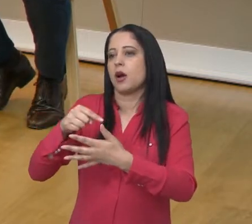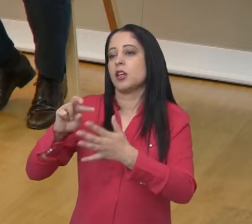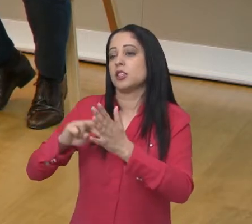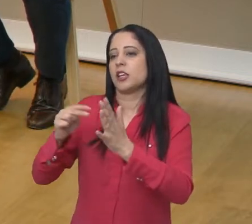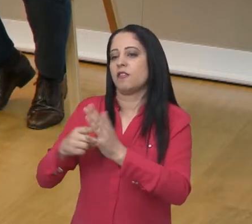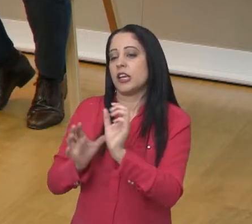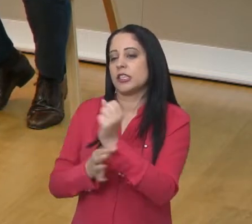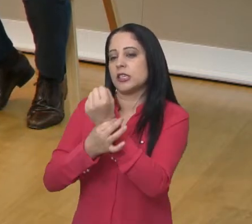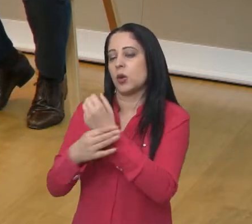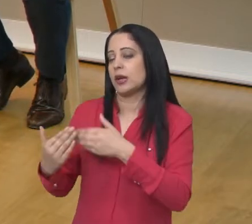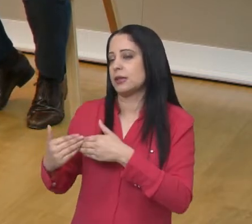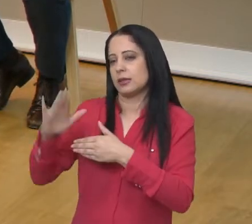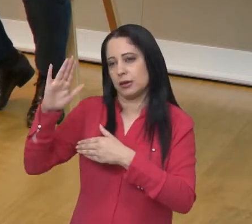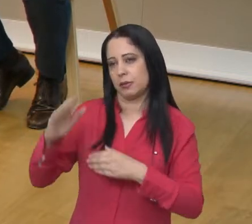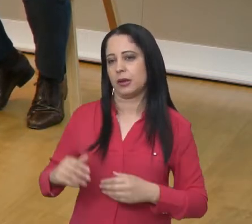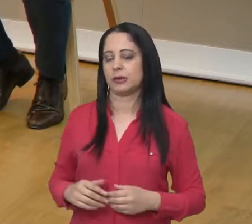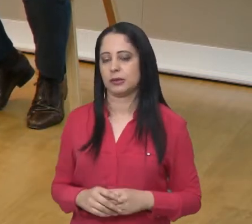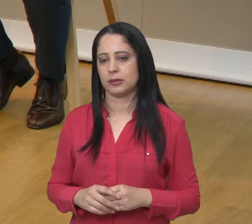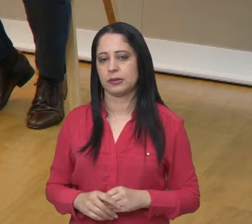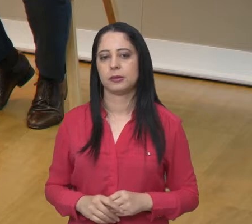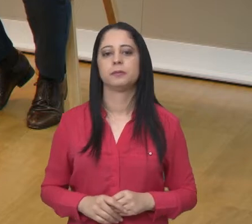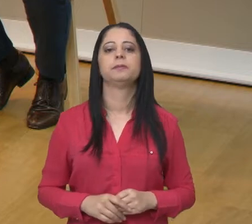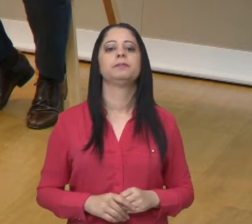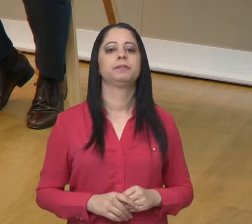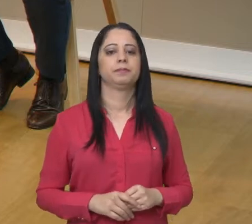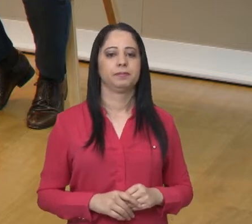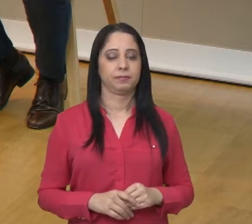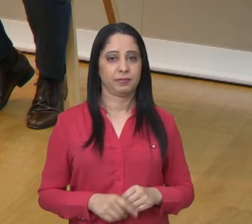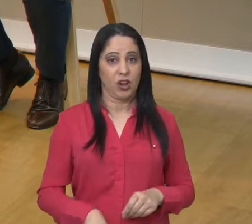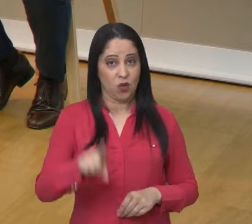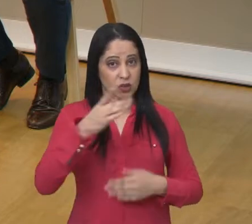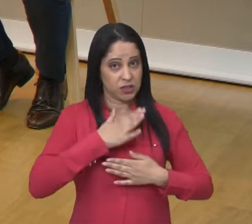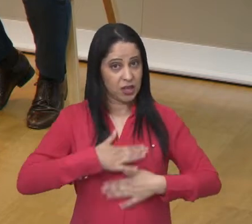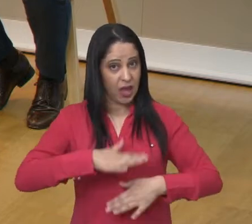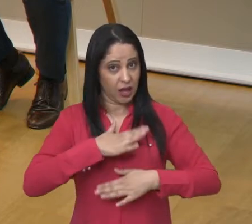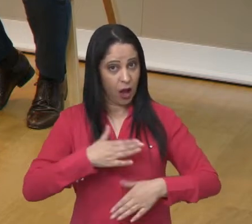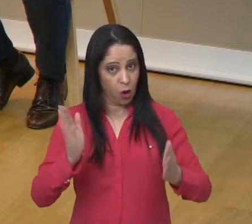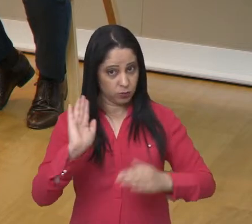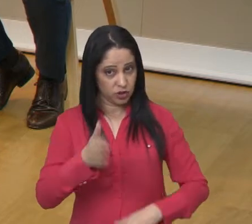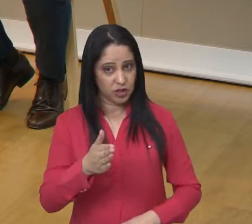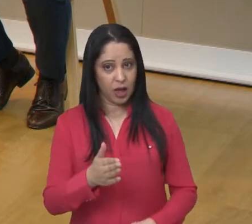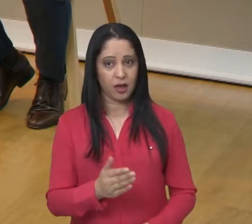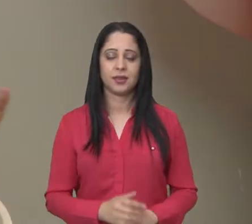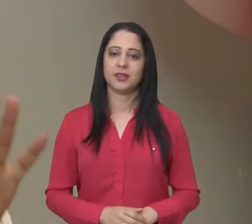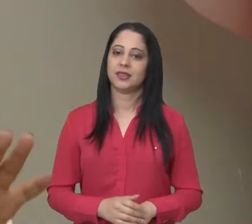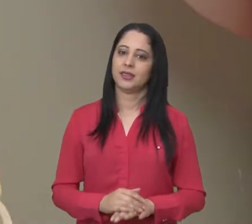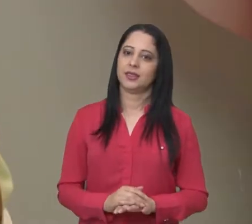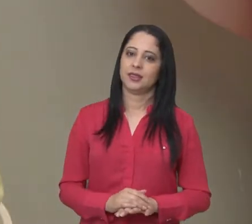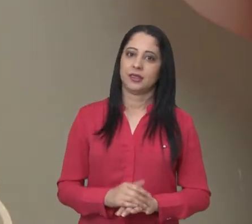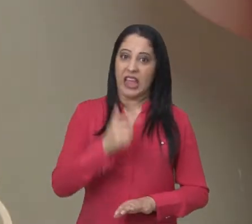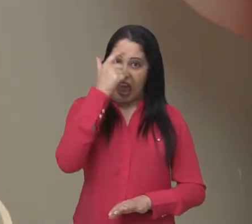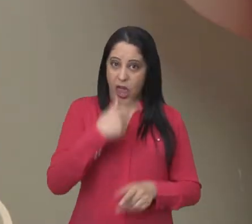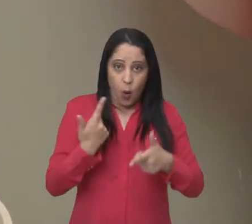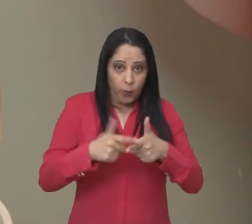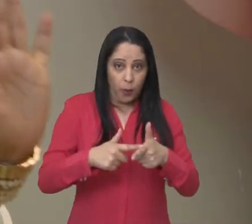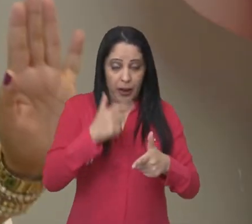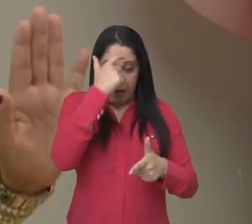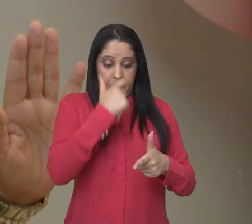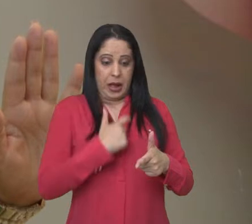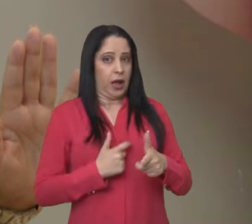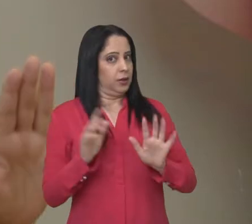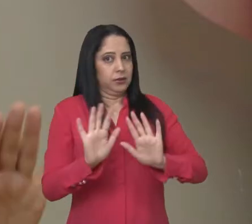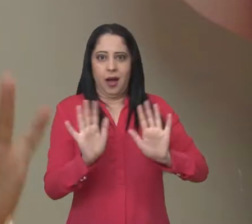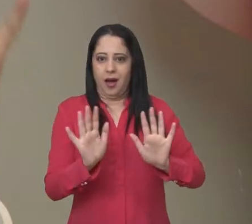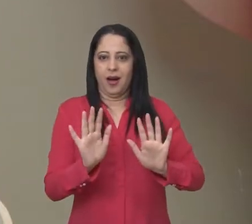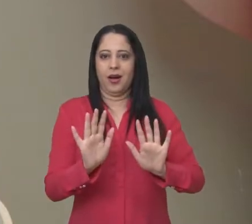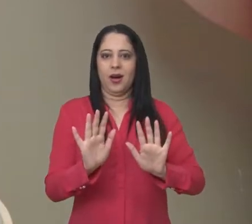muito a segurança do tratamento da cirurgia de coluna. Ótimo. Ficou mais tranquila em casa? Porque eu estou, não estou com nenhum problema